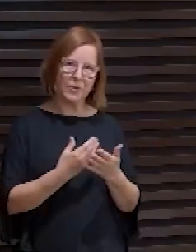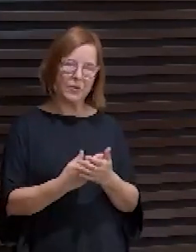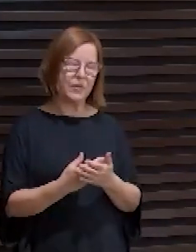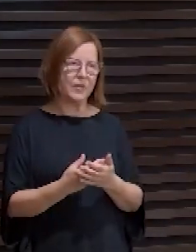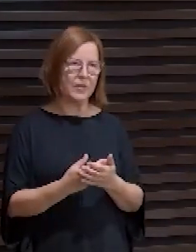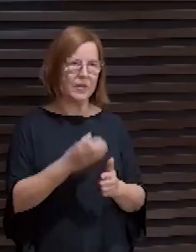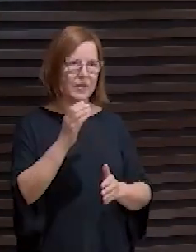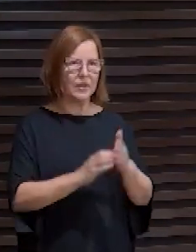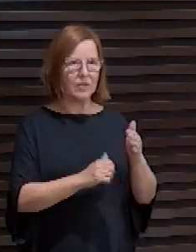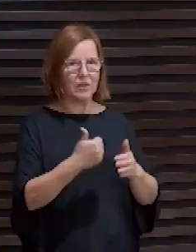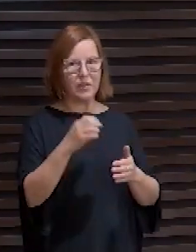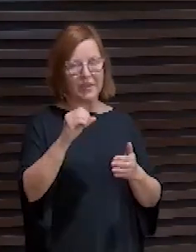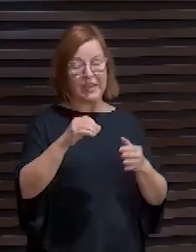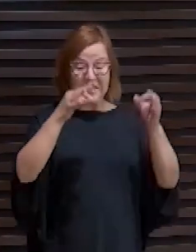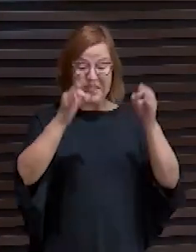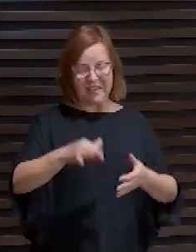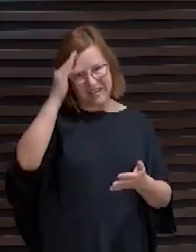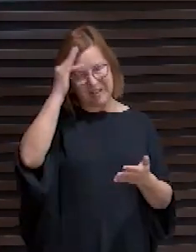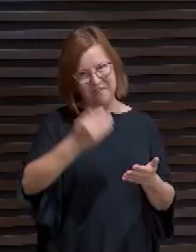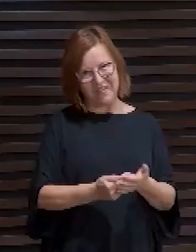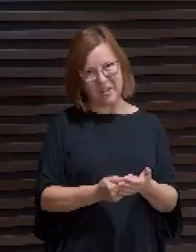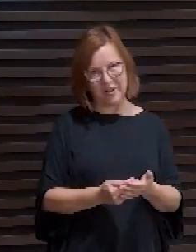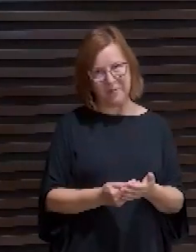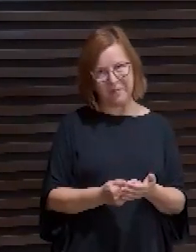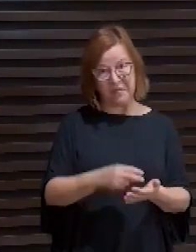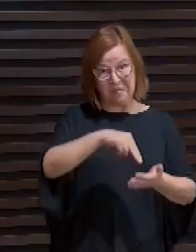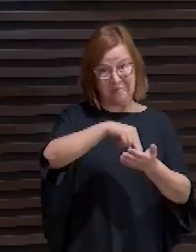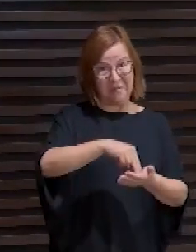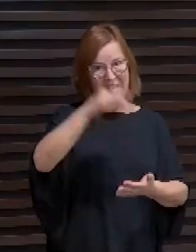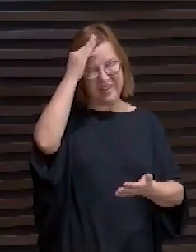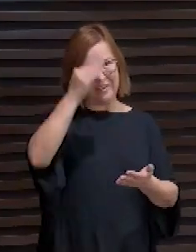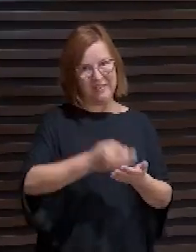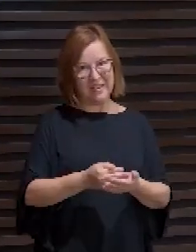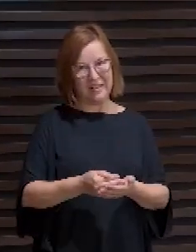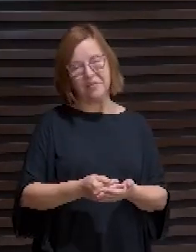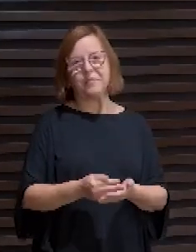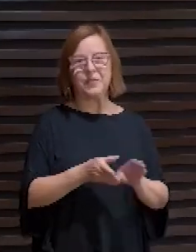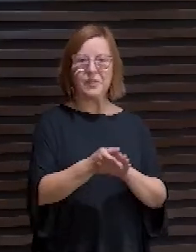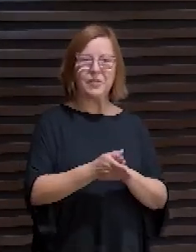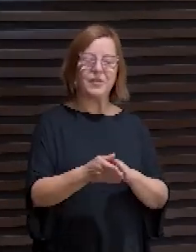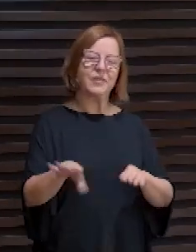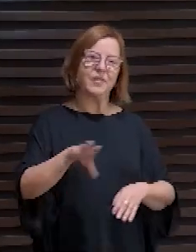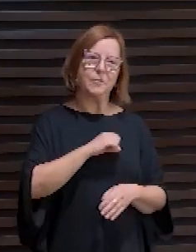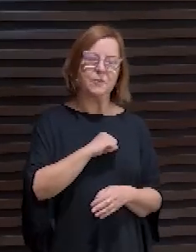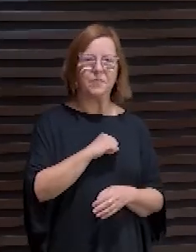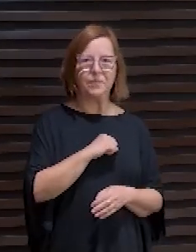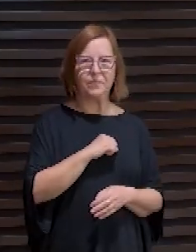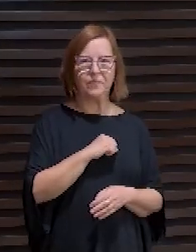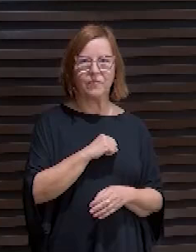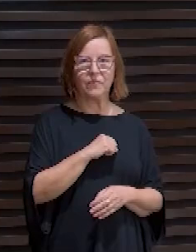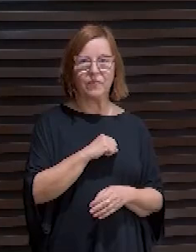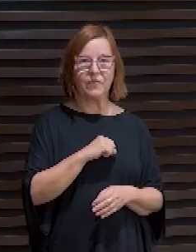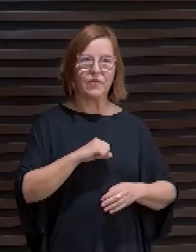a certeza da fé, a resistência da fé e a exortação ao amor. Os tópicos principais então